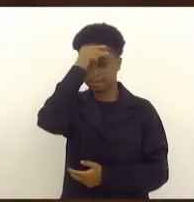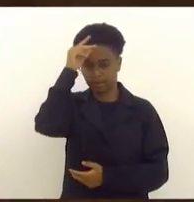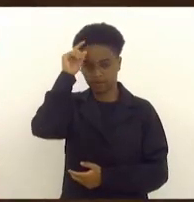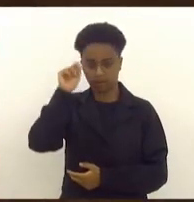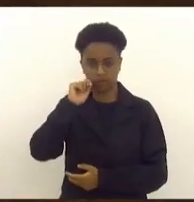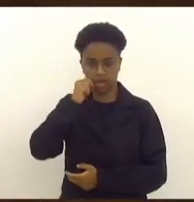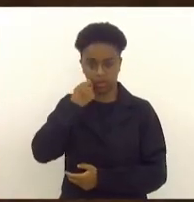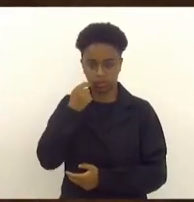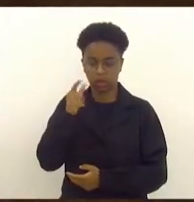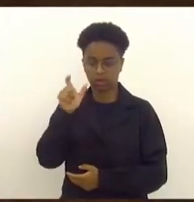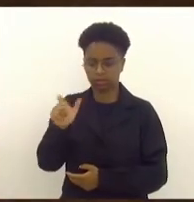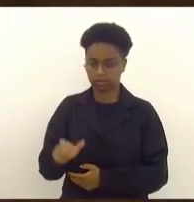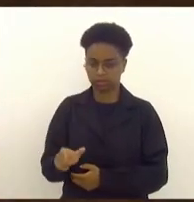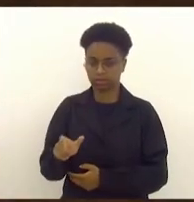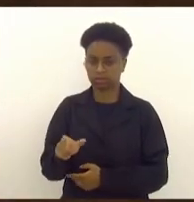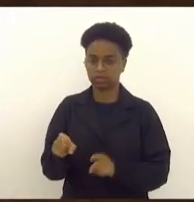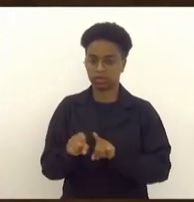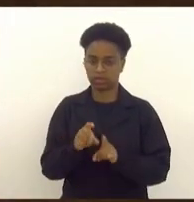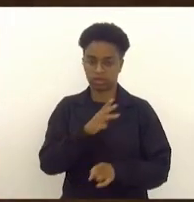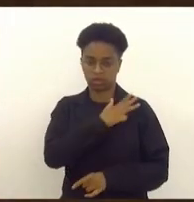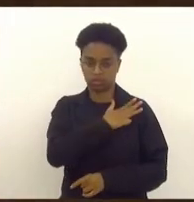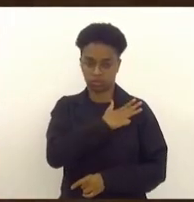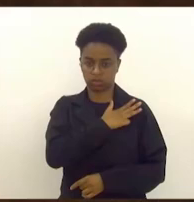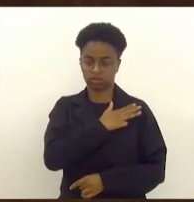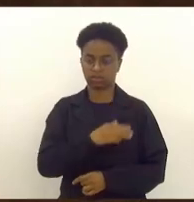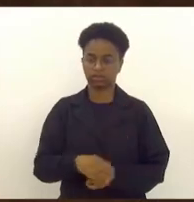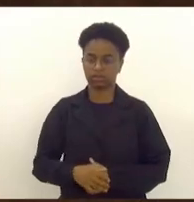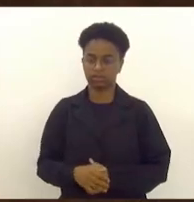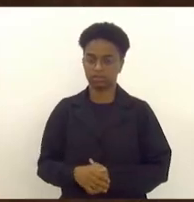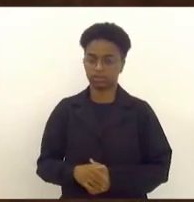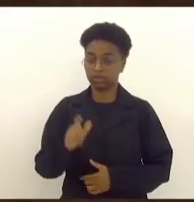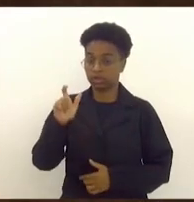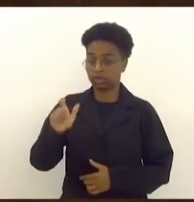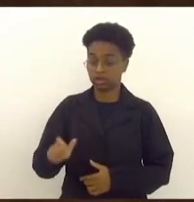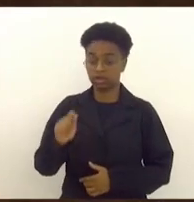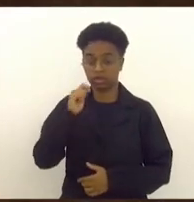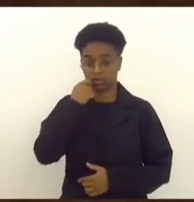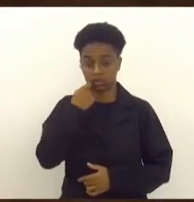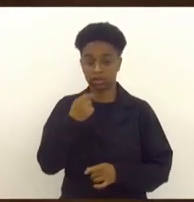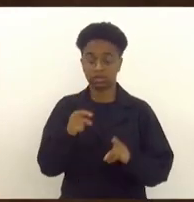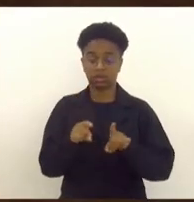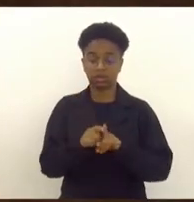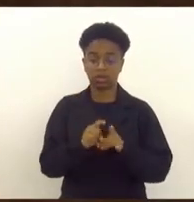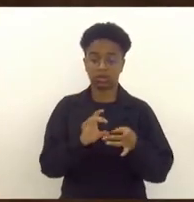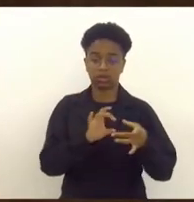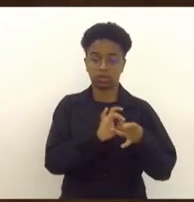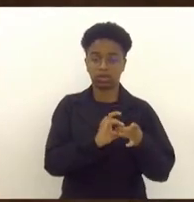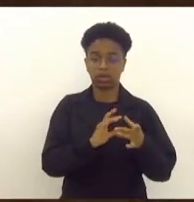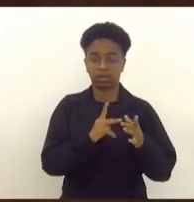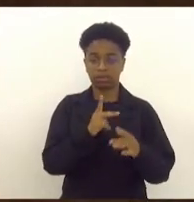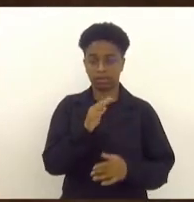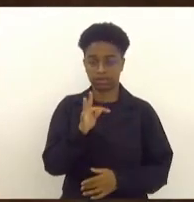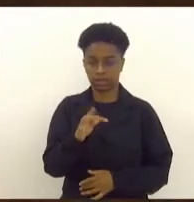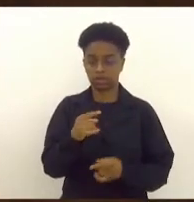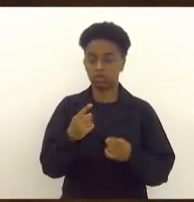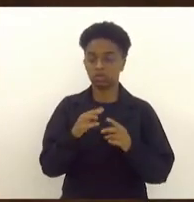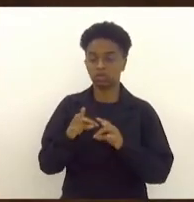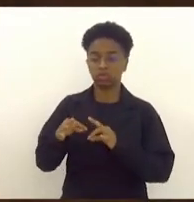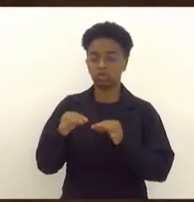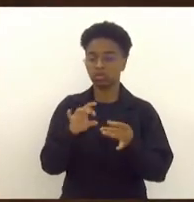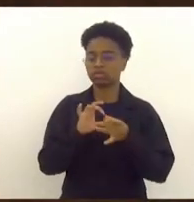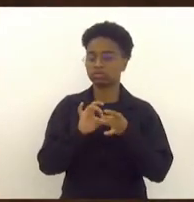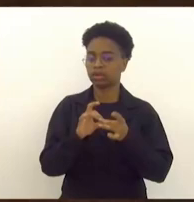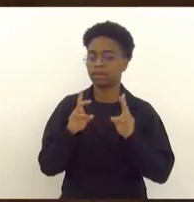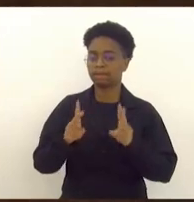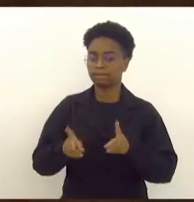Paes e o Lula o prefeito Eduardo Paes e o PT tudo farinha do mesmo saco